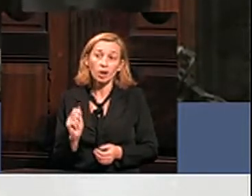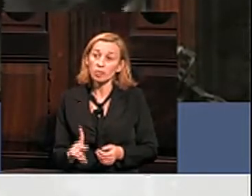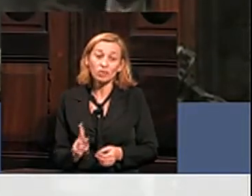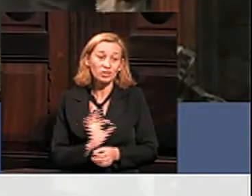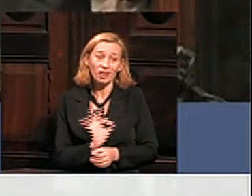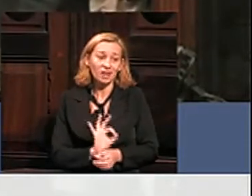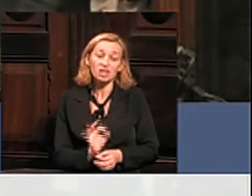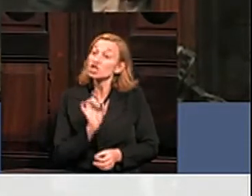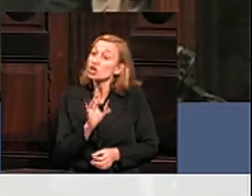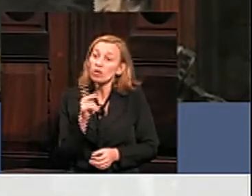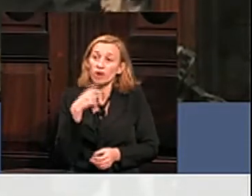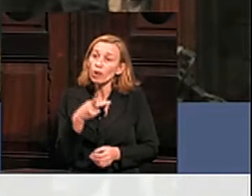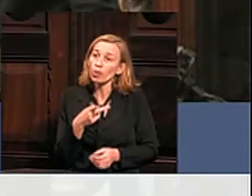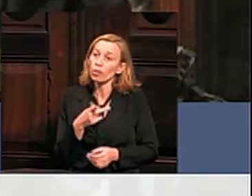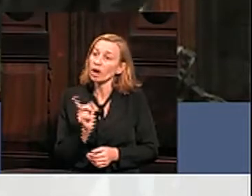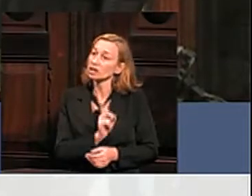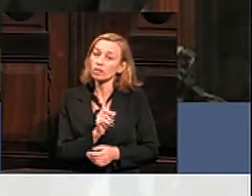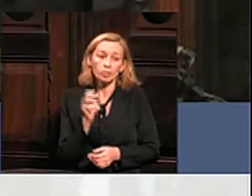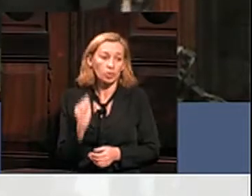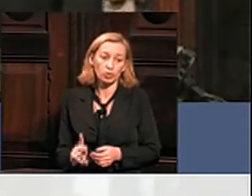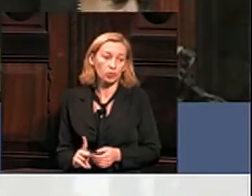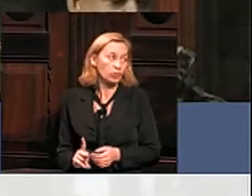Aprovou. Vamos colocar em votação.